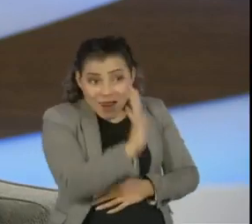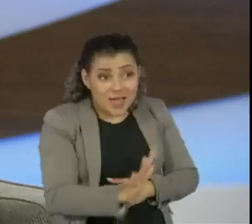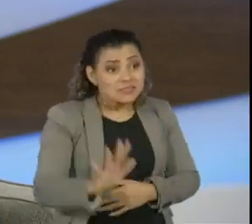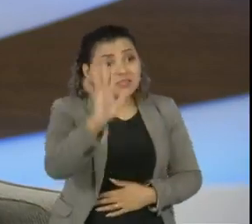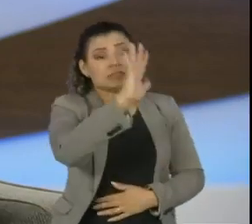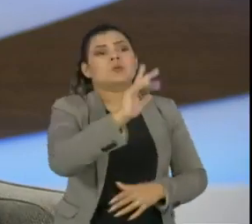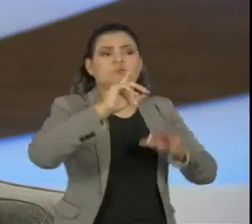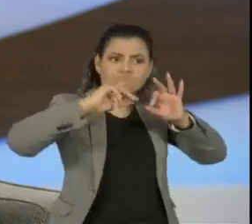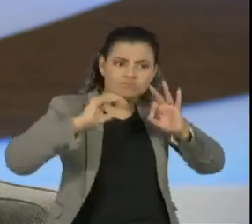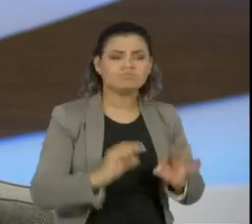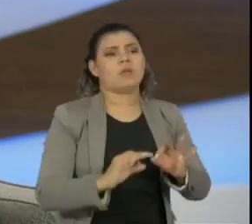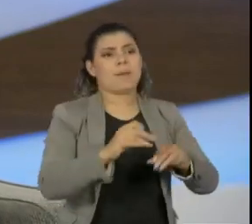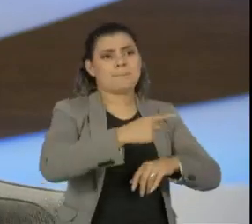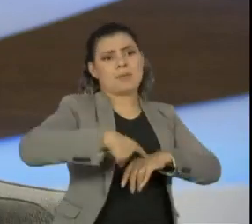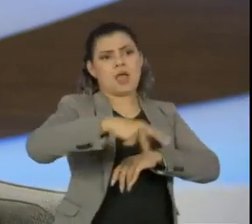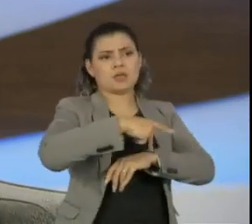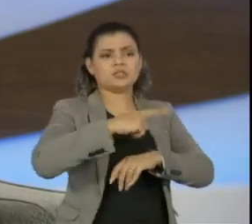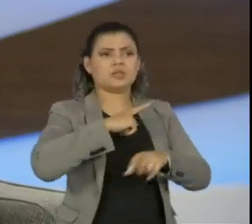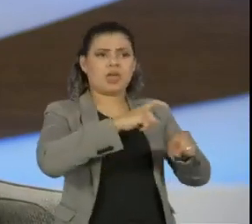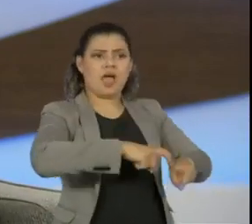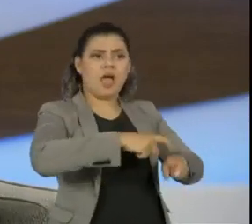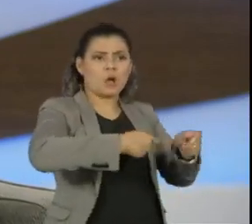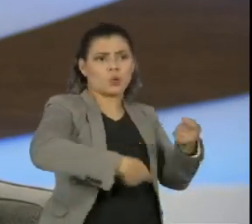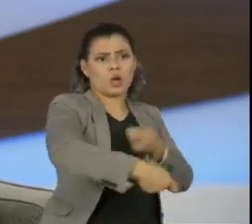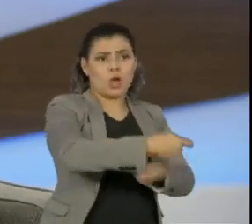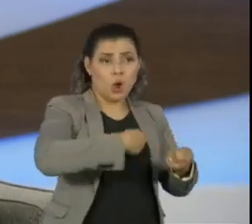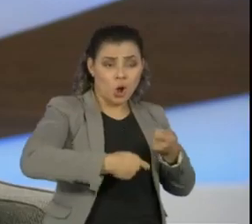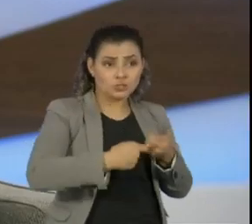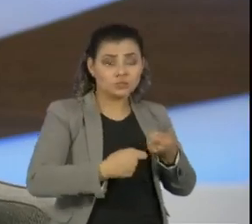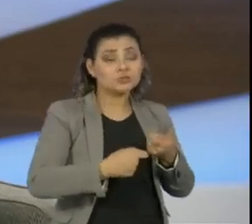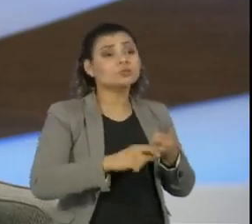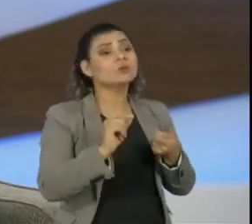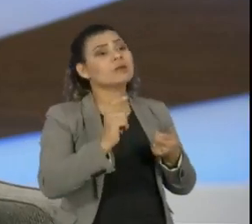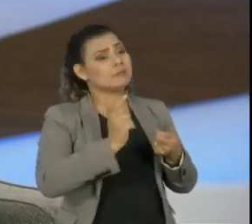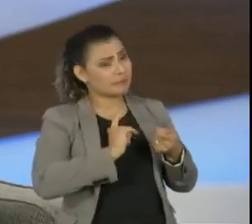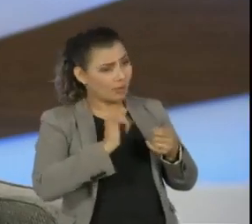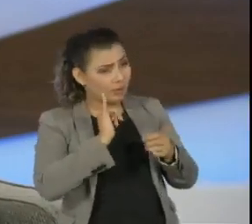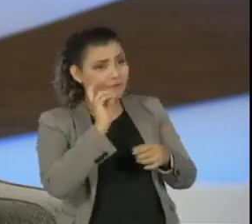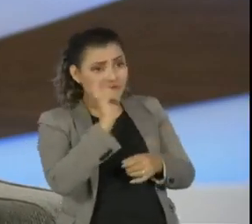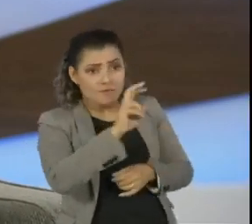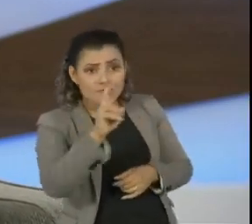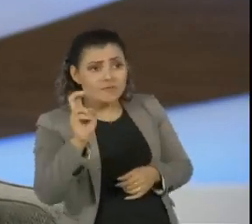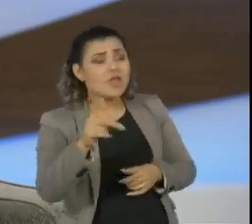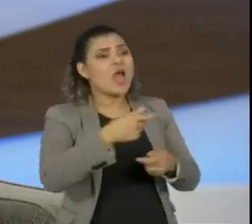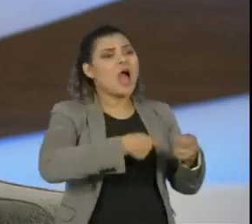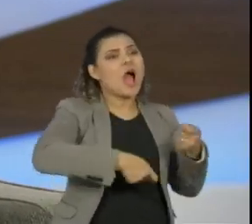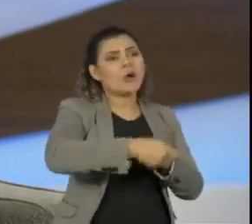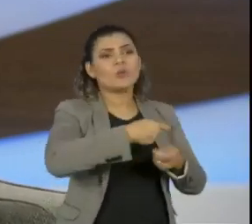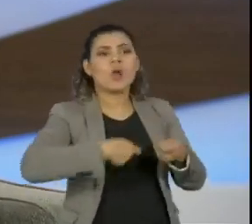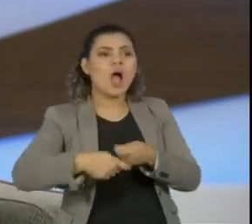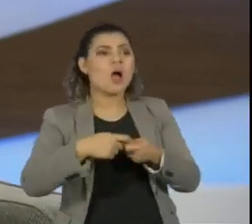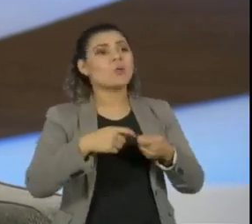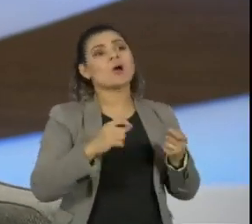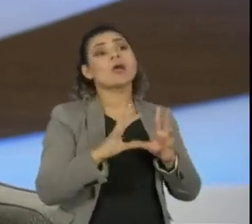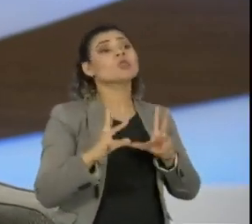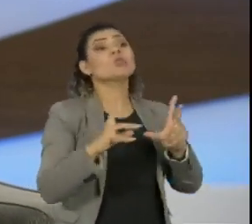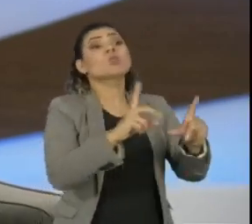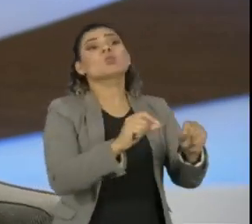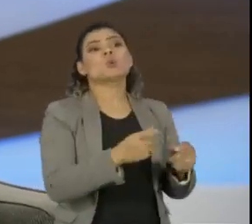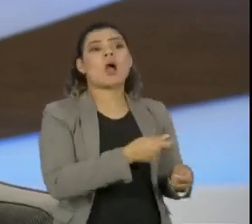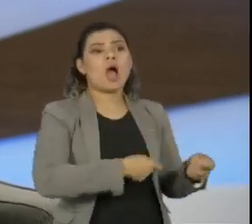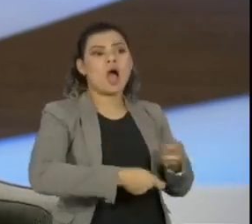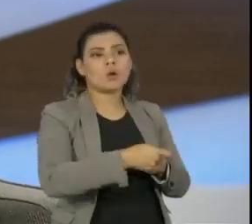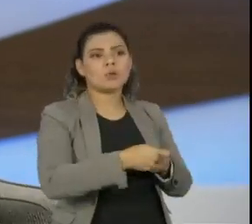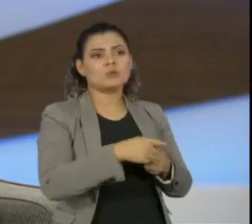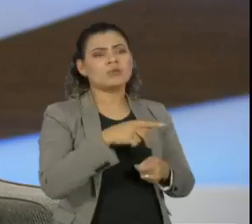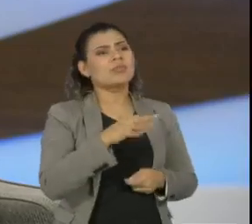como um grande país de agronegócio e fiquei essa água isso agressivos agrotec abre tudo